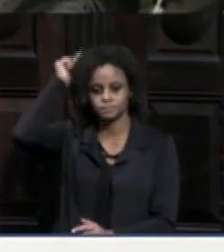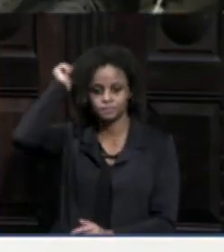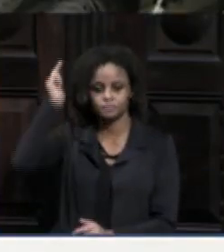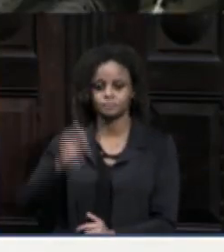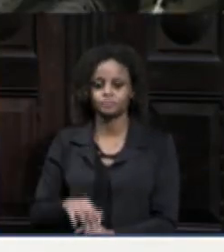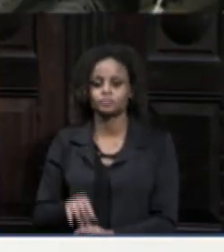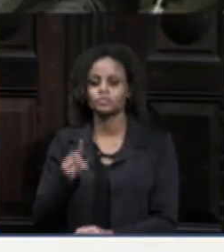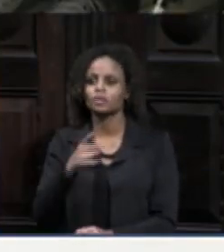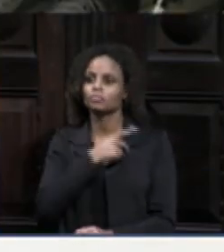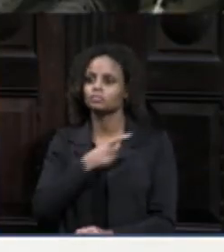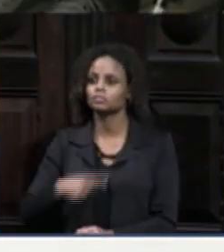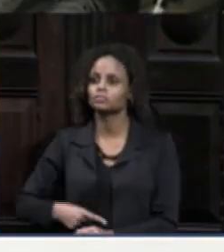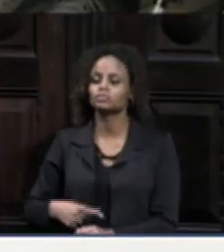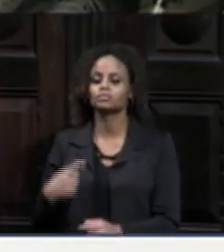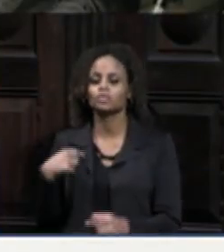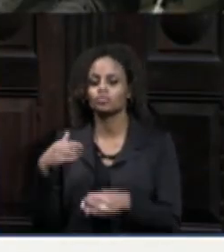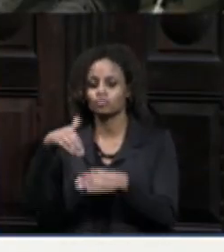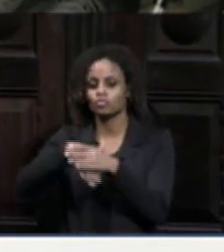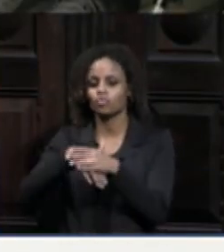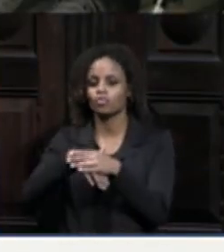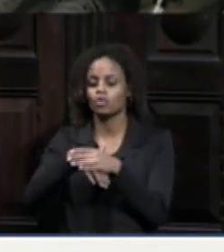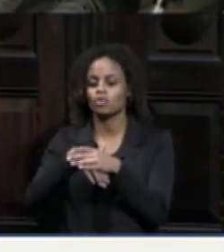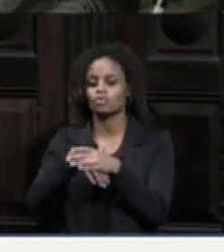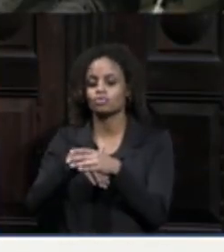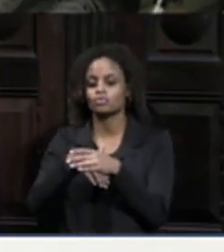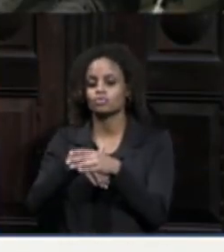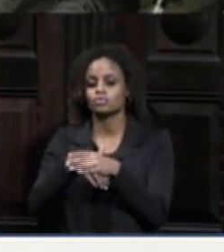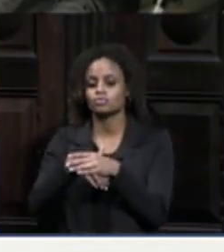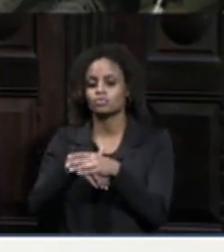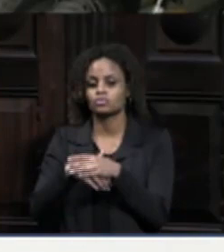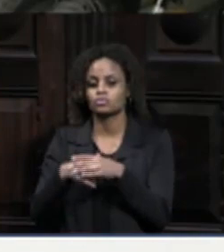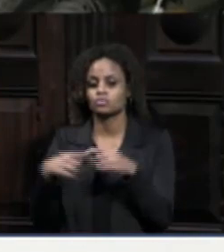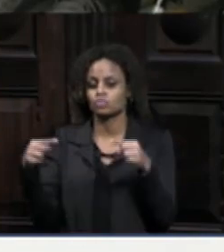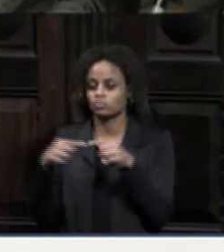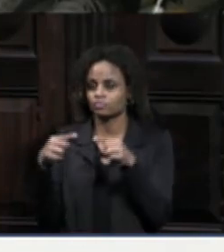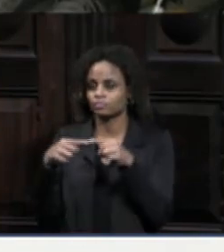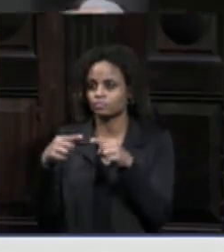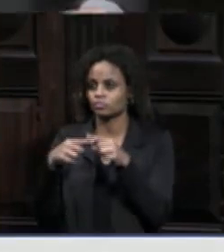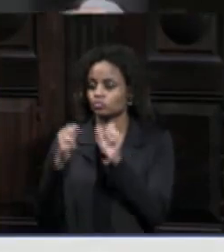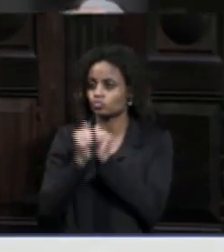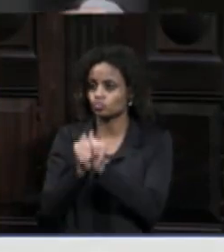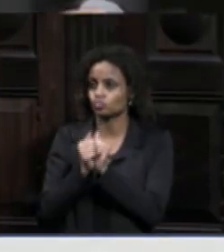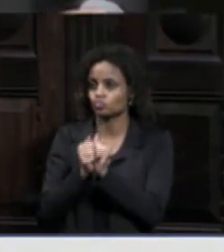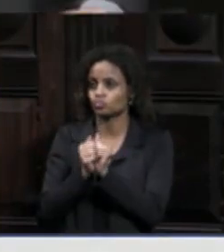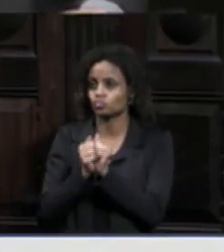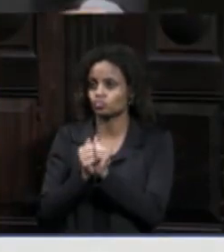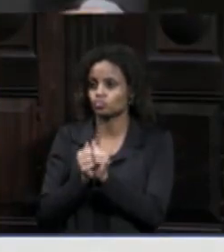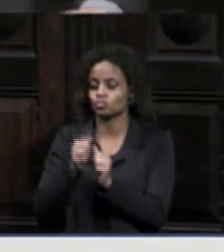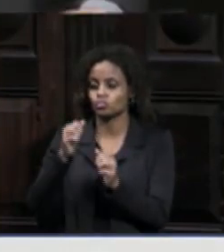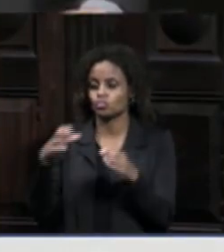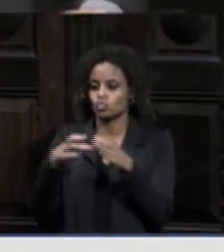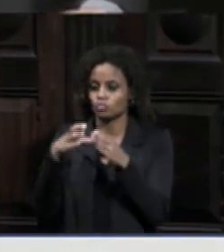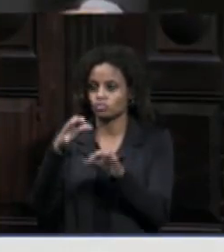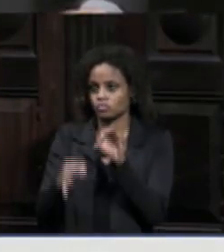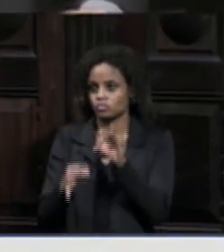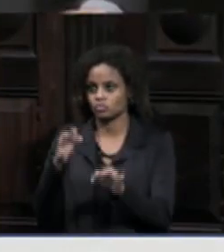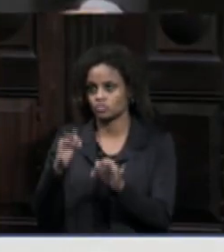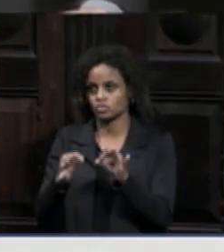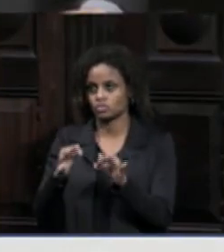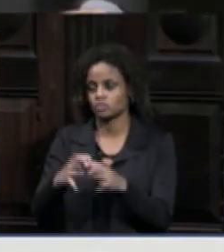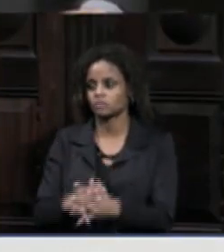presidente, favorável ao parecer da Comissão de Constituição e Justiça. Com os pareceres emitidos.